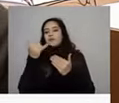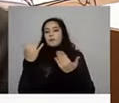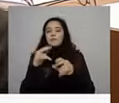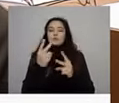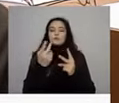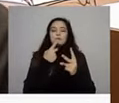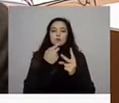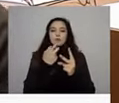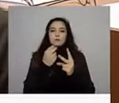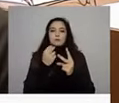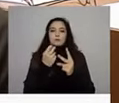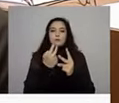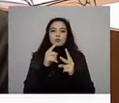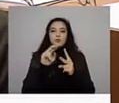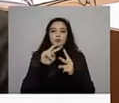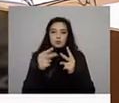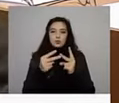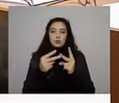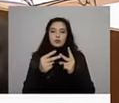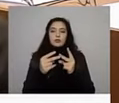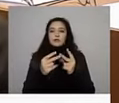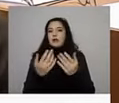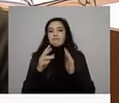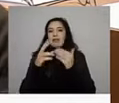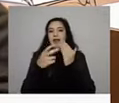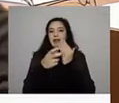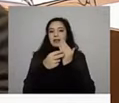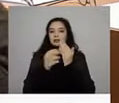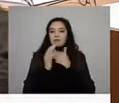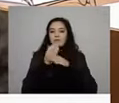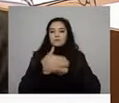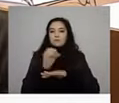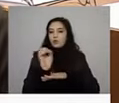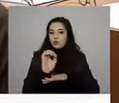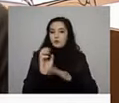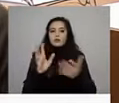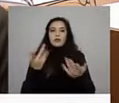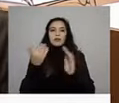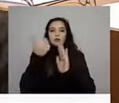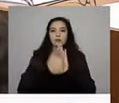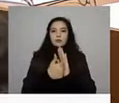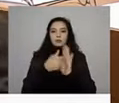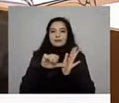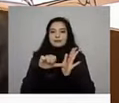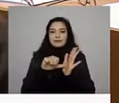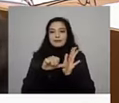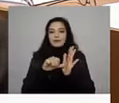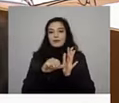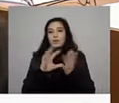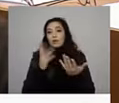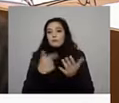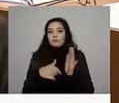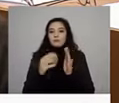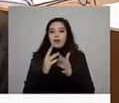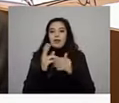que se levantam. A primeira é que nós não tivemos acesso aos anexos onde constam os valores, tivemos acesso apenas ao documento central e não tendo acesso aos anexos não tínhamos